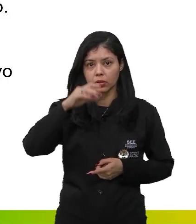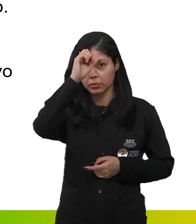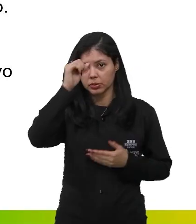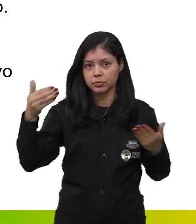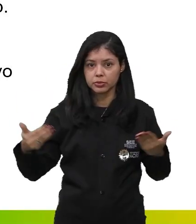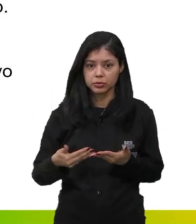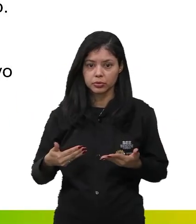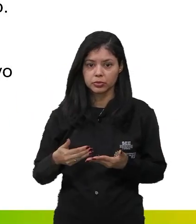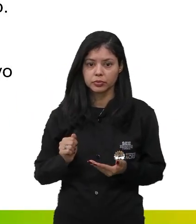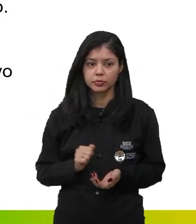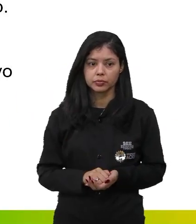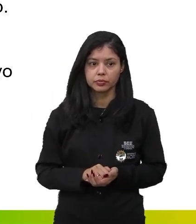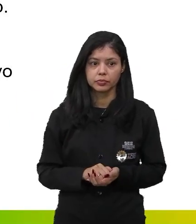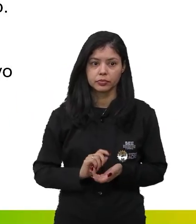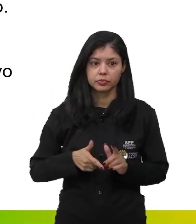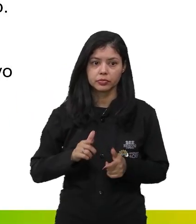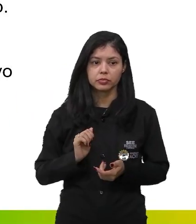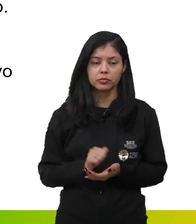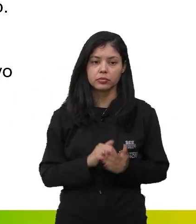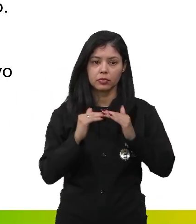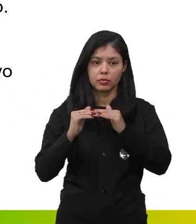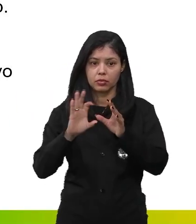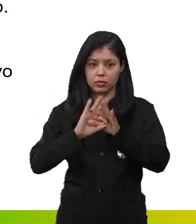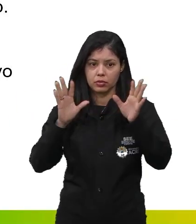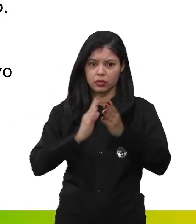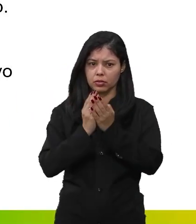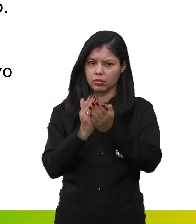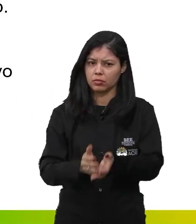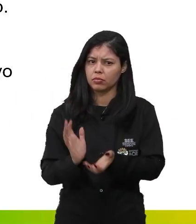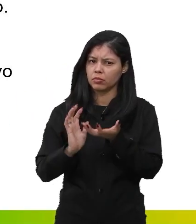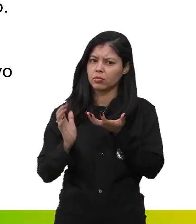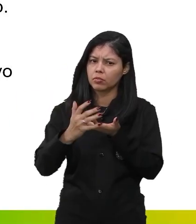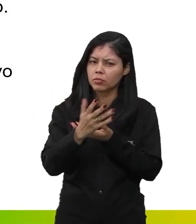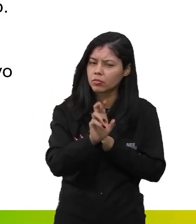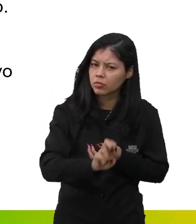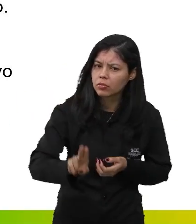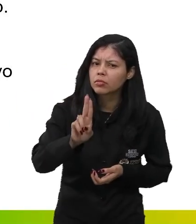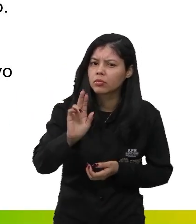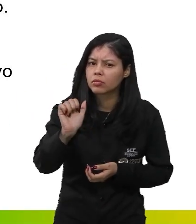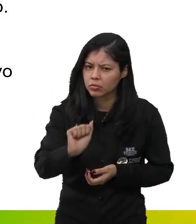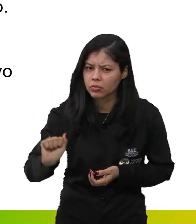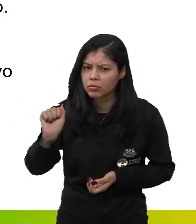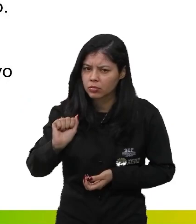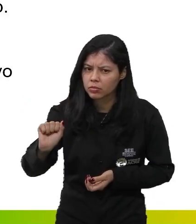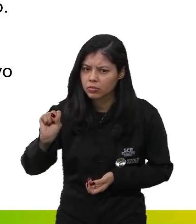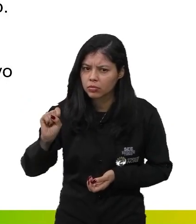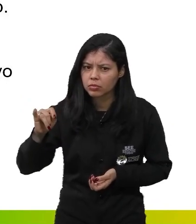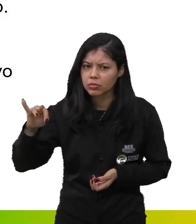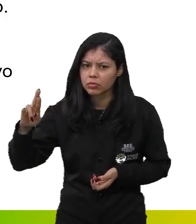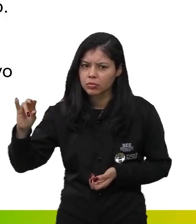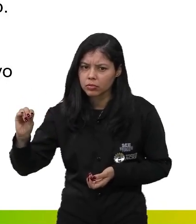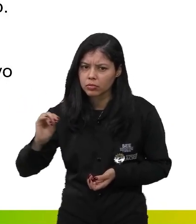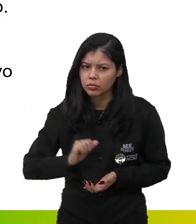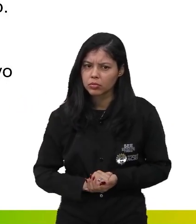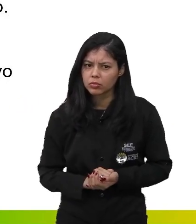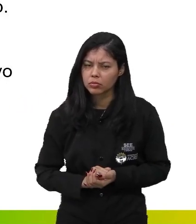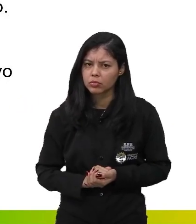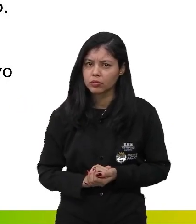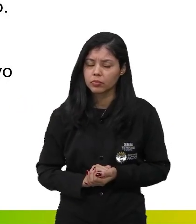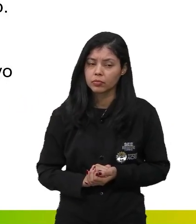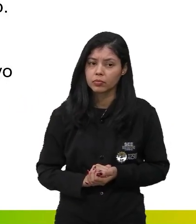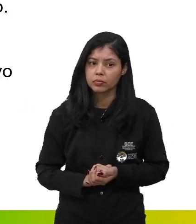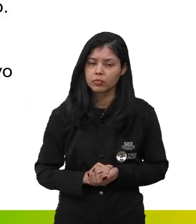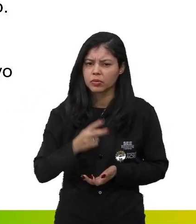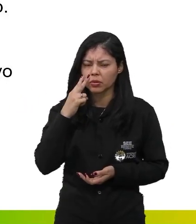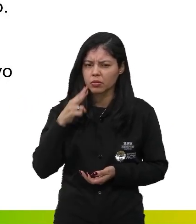aprendemos hoje, olha a letra A aí. Estabelecer livre navegação entre os continentes europeu e asiático?